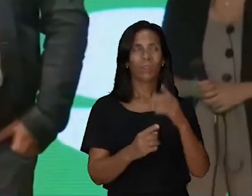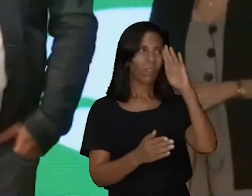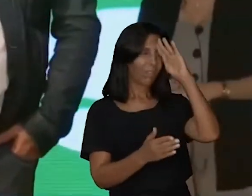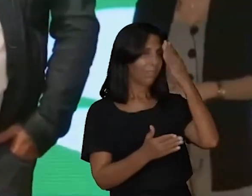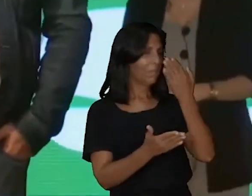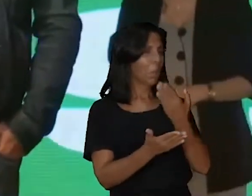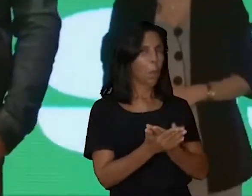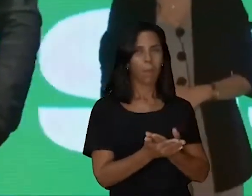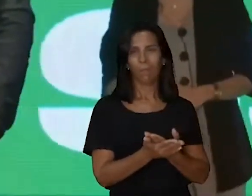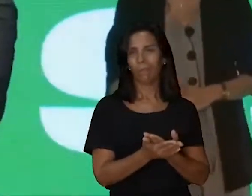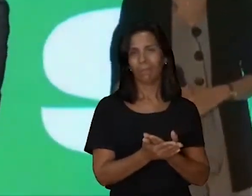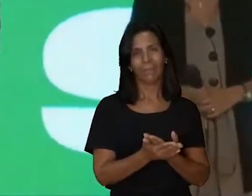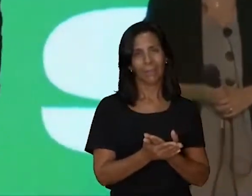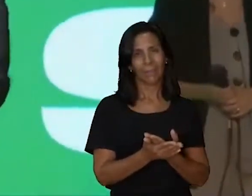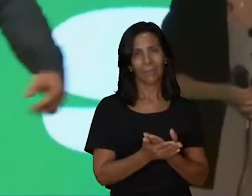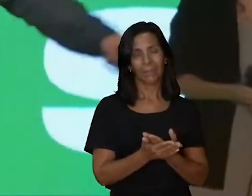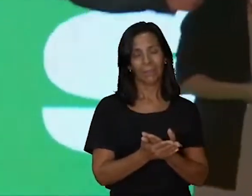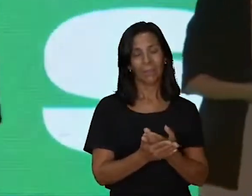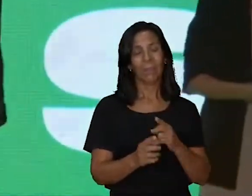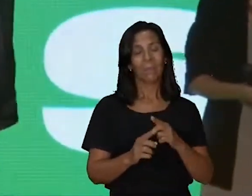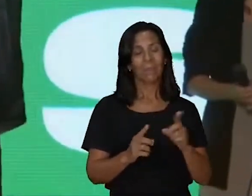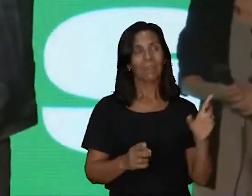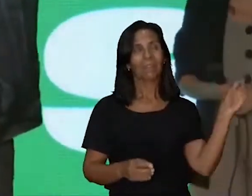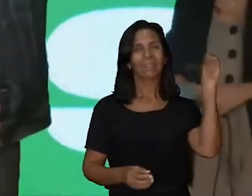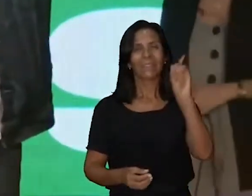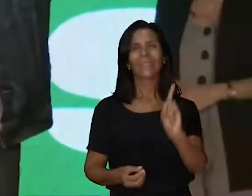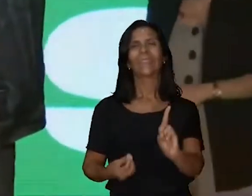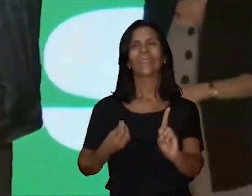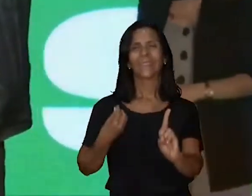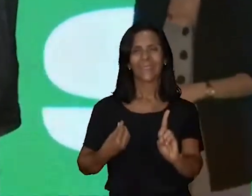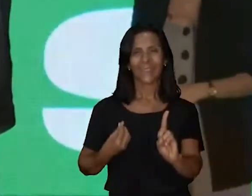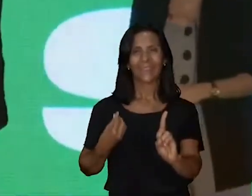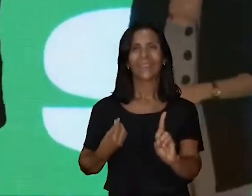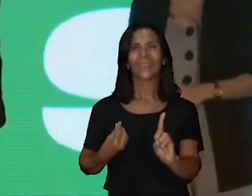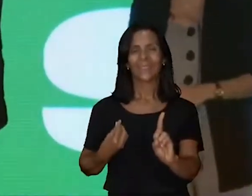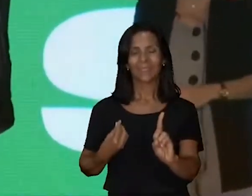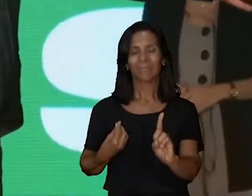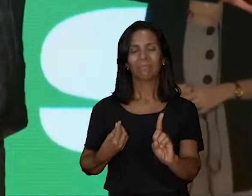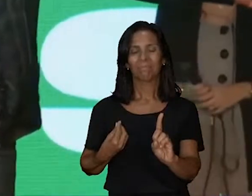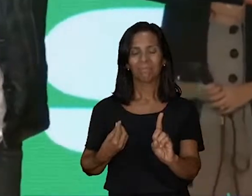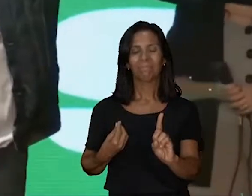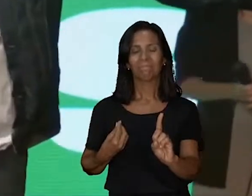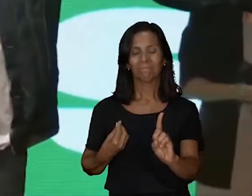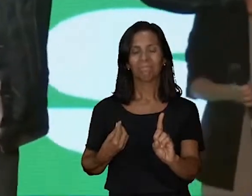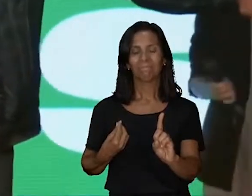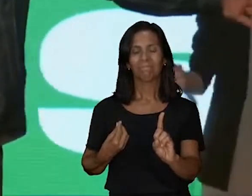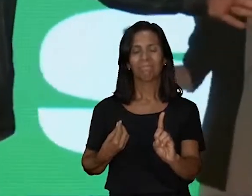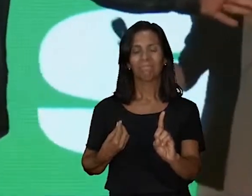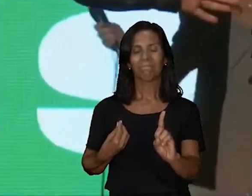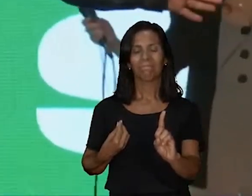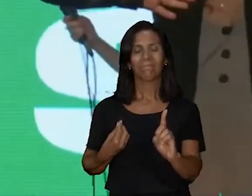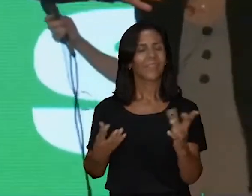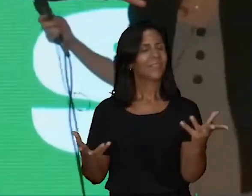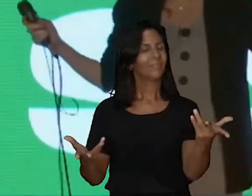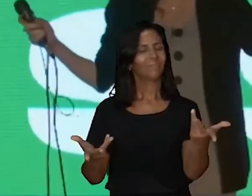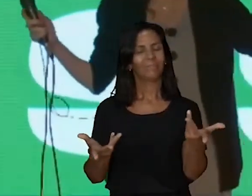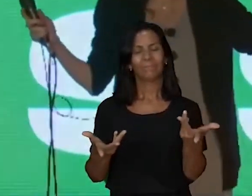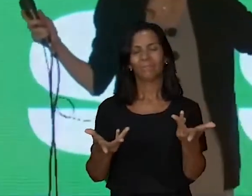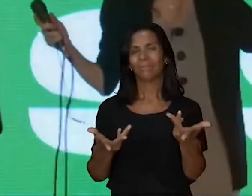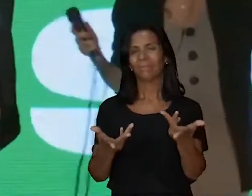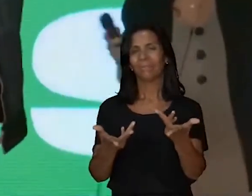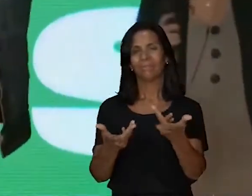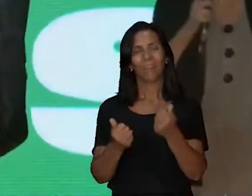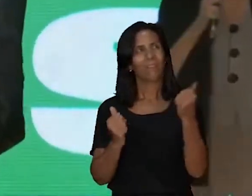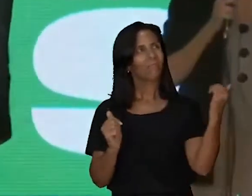Mas Ele está aqui. Ele está aqui. Ele está entre nós. E é maravilhoso estar